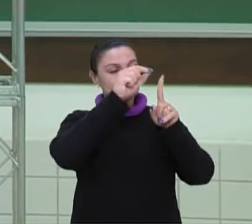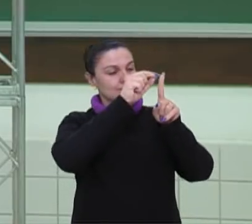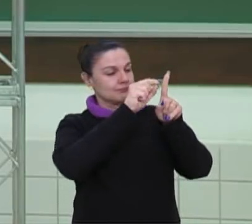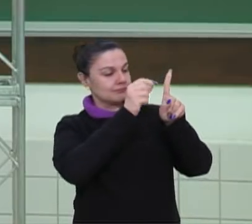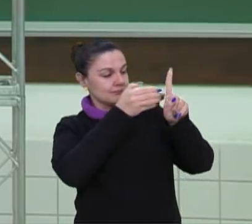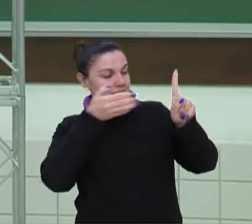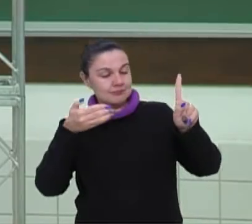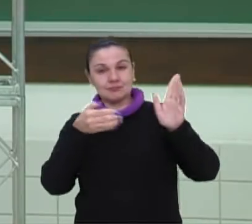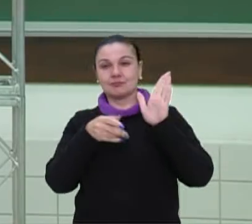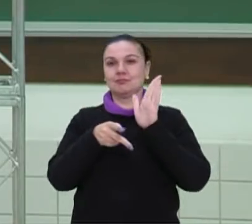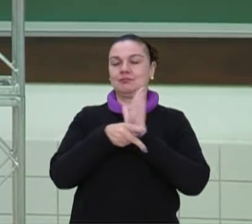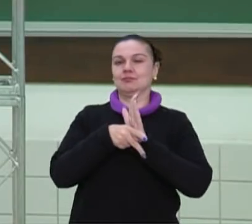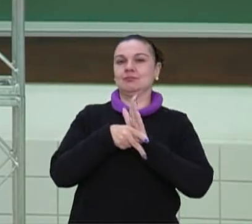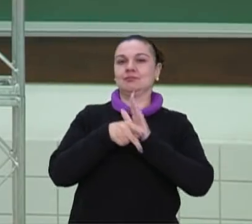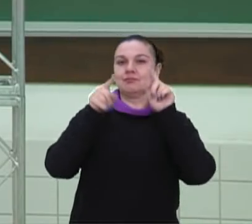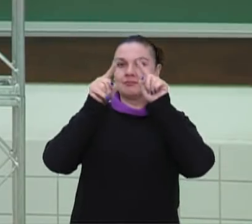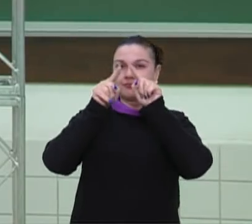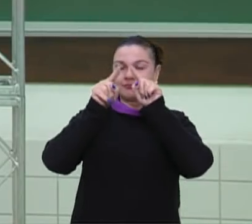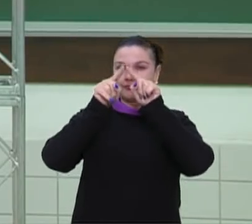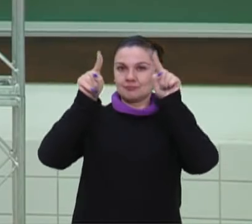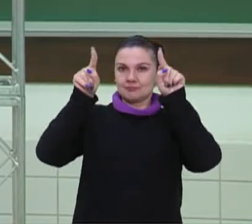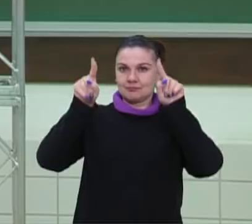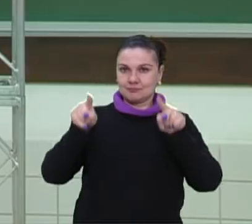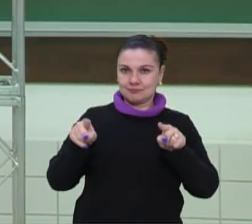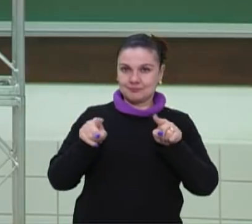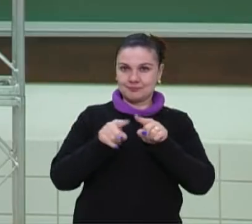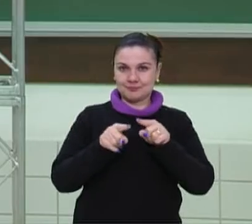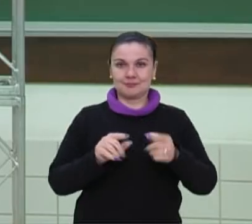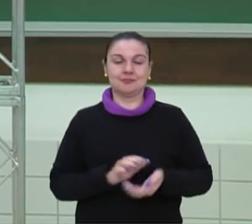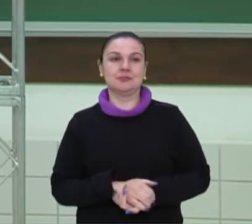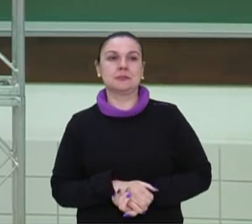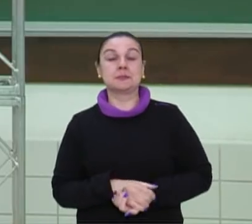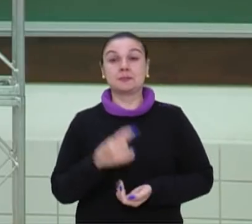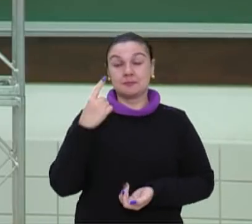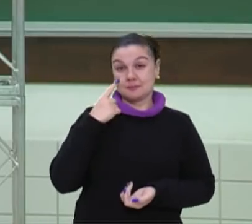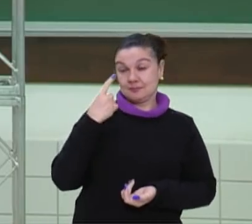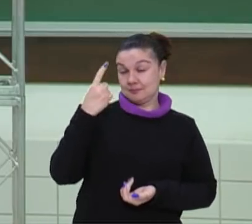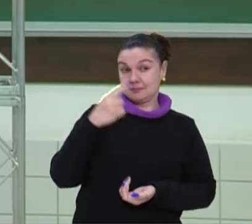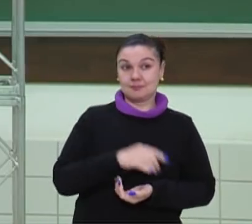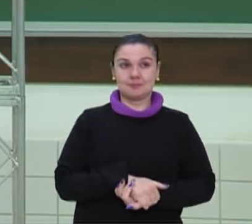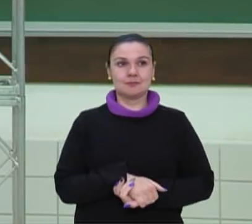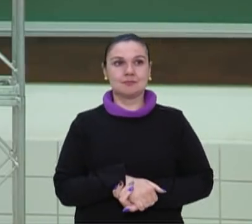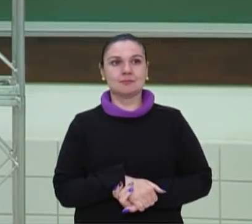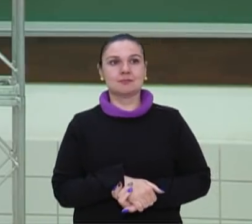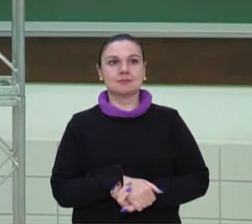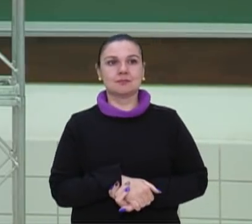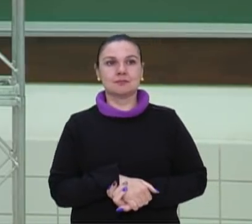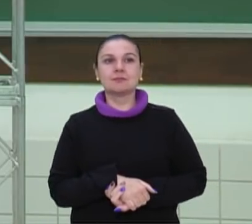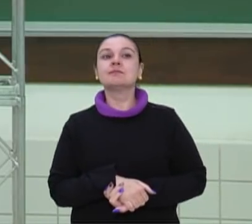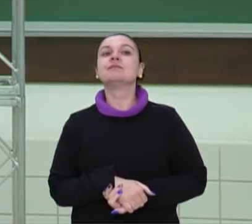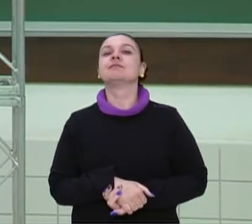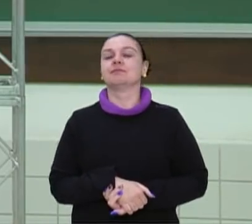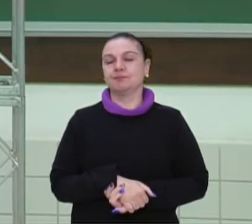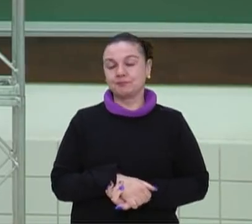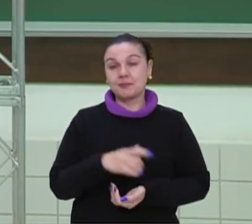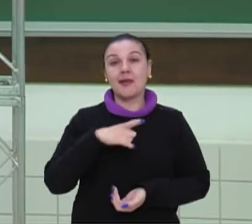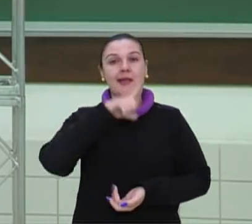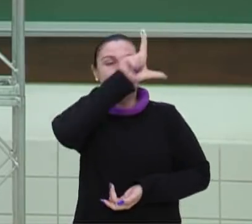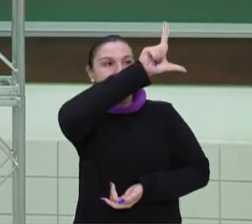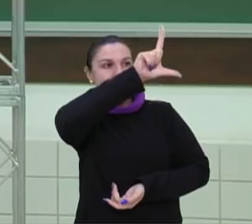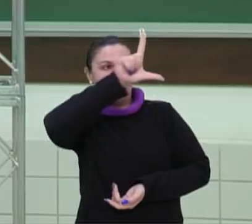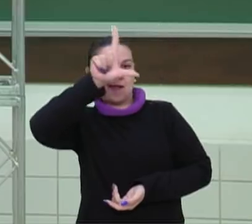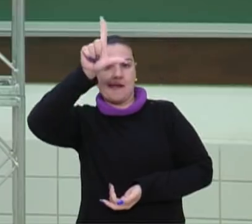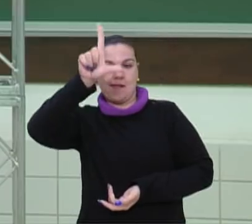Elementos de um quadrilátero agora. Vamos por partes? Então, vamos ver. Os elementos de um quadrilátero. Nós temos os lados